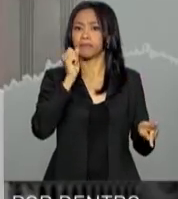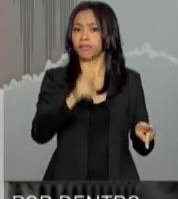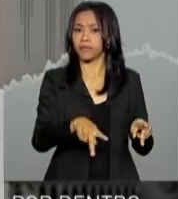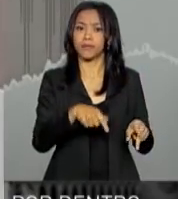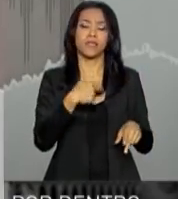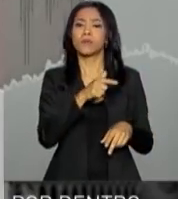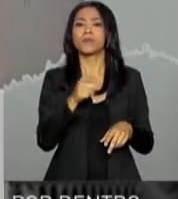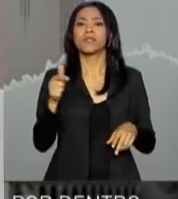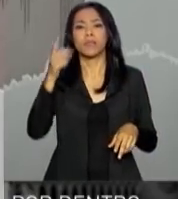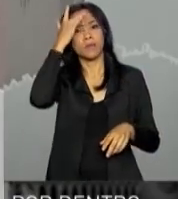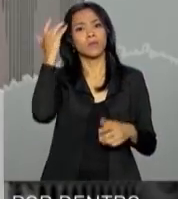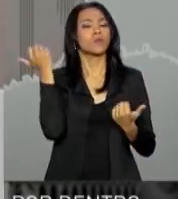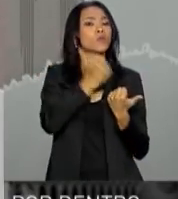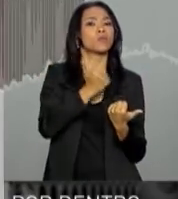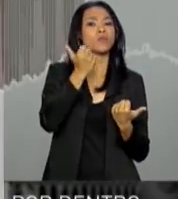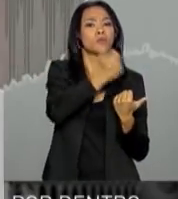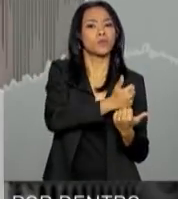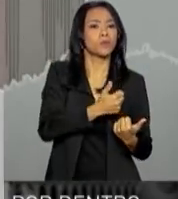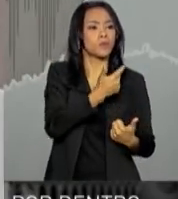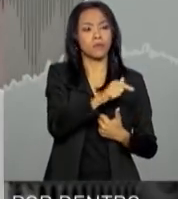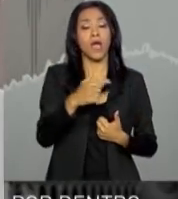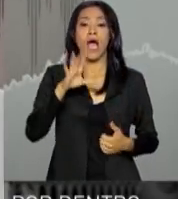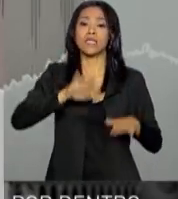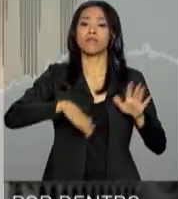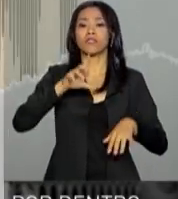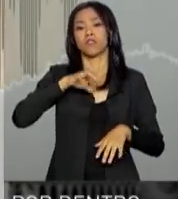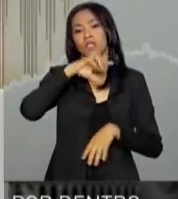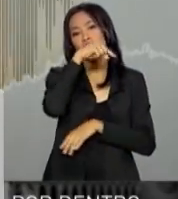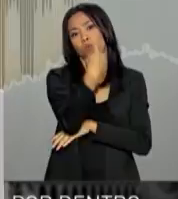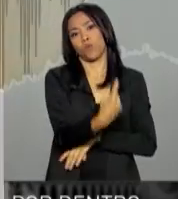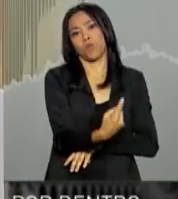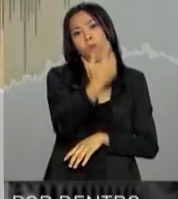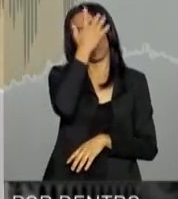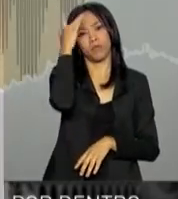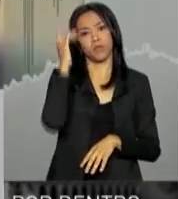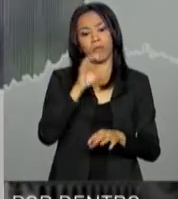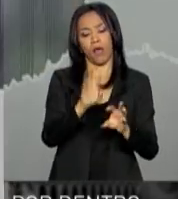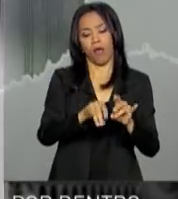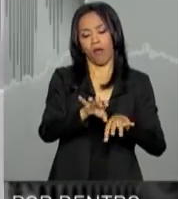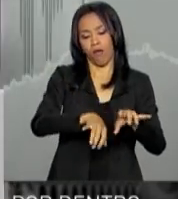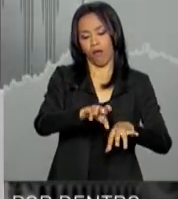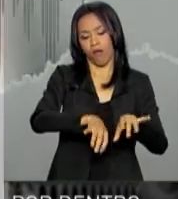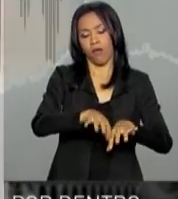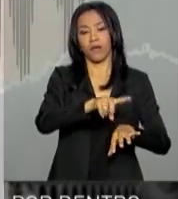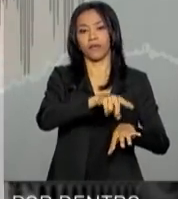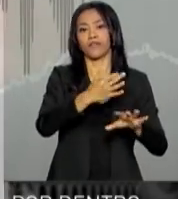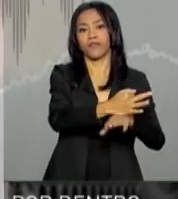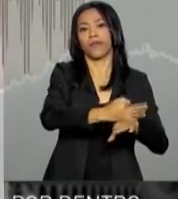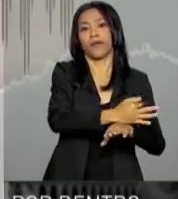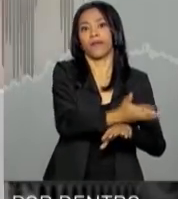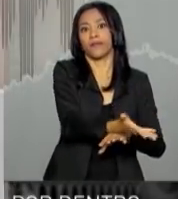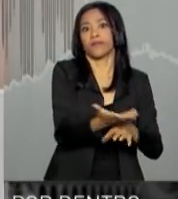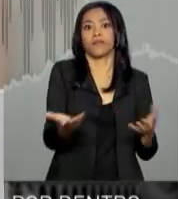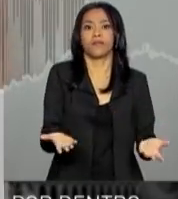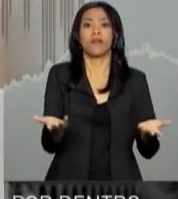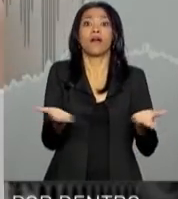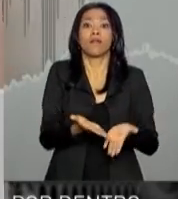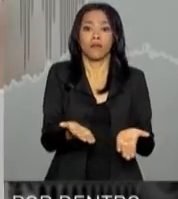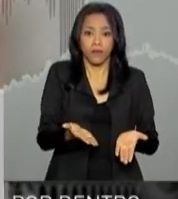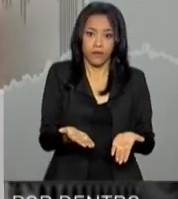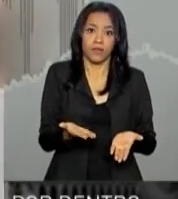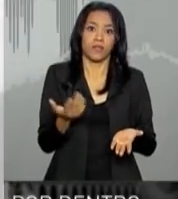inss ou então tem uma pessoa apenas que consegue fazer determinado cálculo está em férias agora o inss já